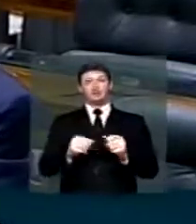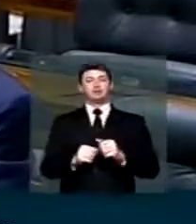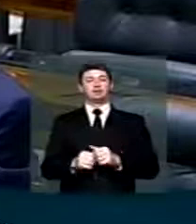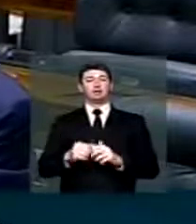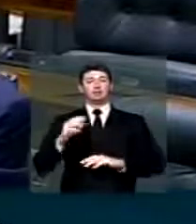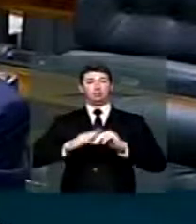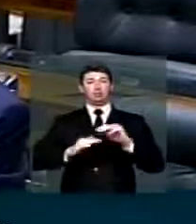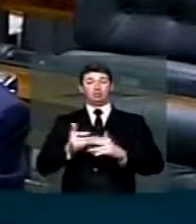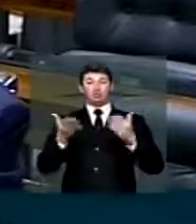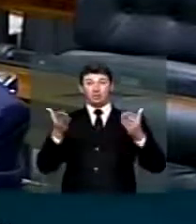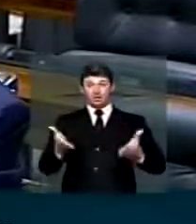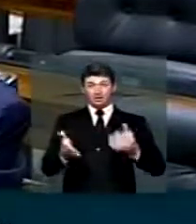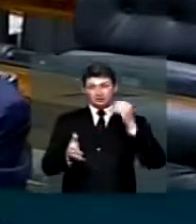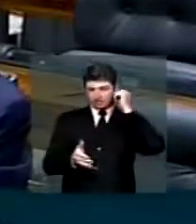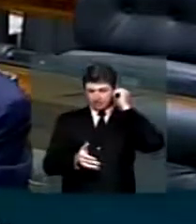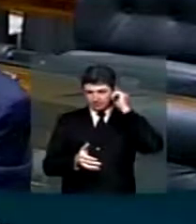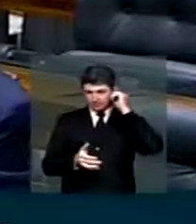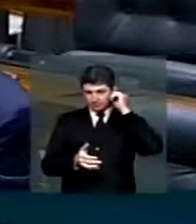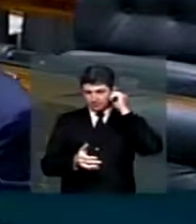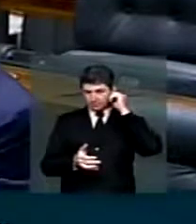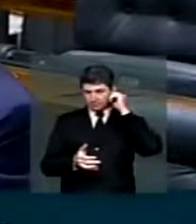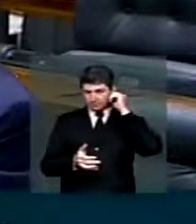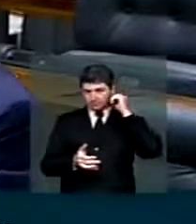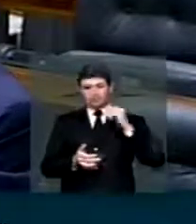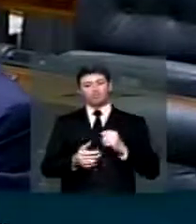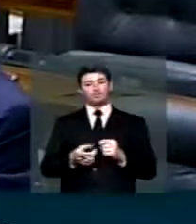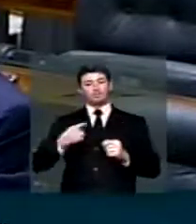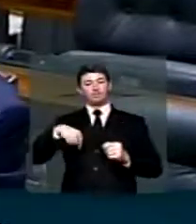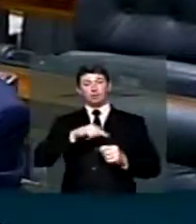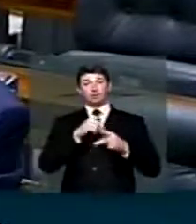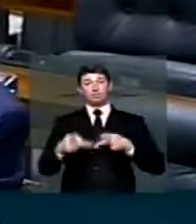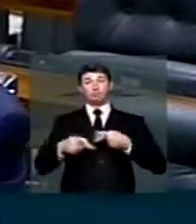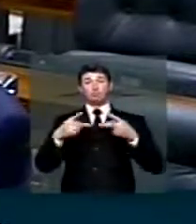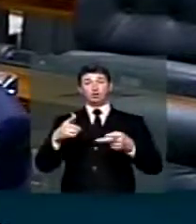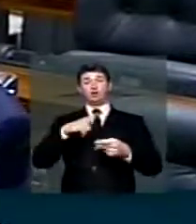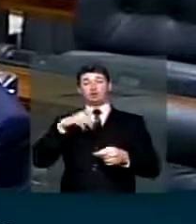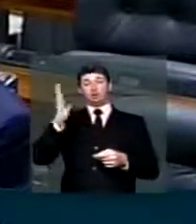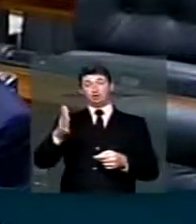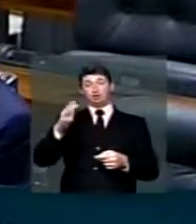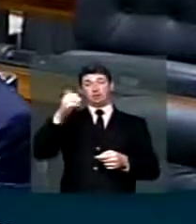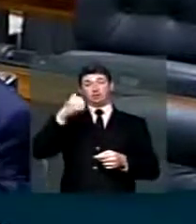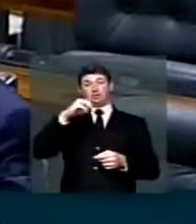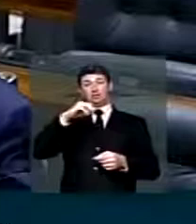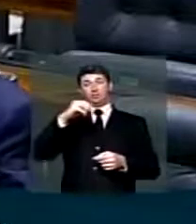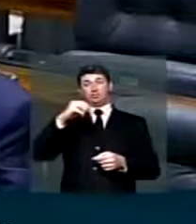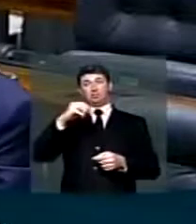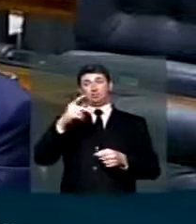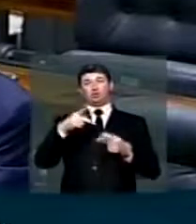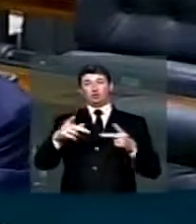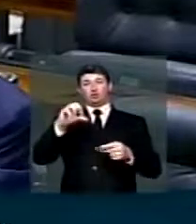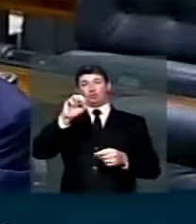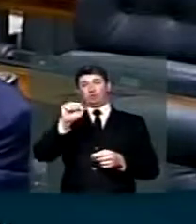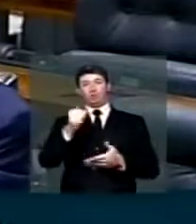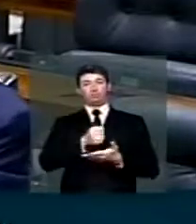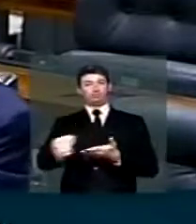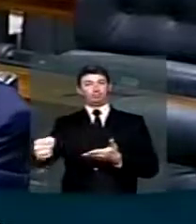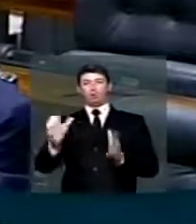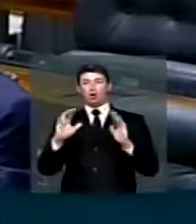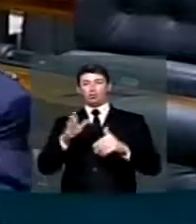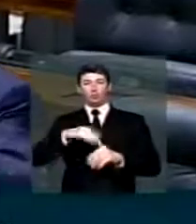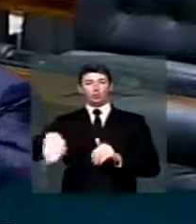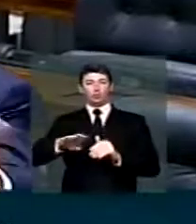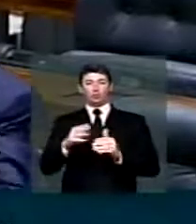regulamentar esta profissão. Tivemos o projeto 98 em 2003, foi derrotado em todas as